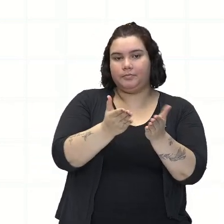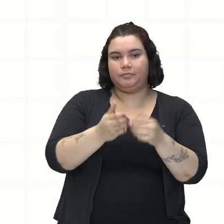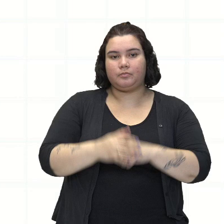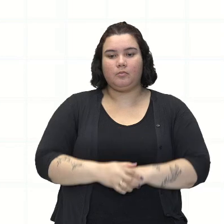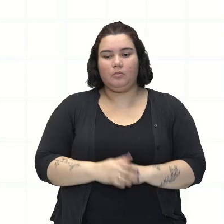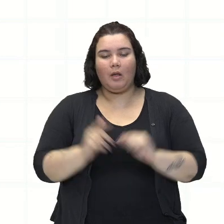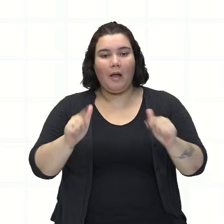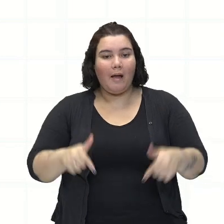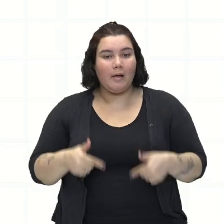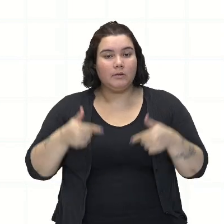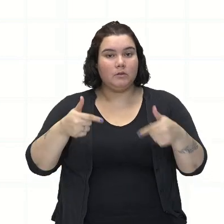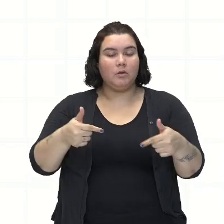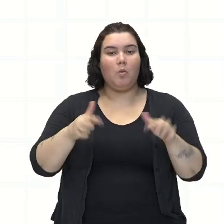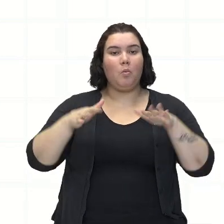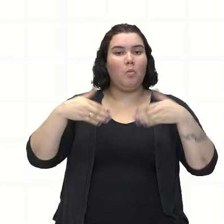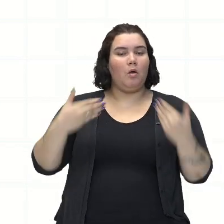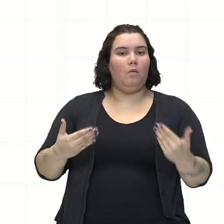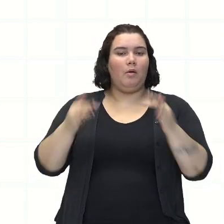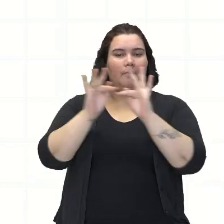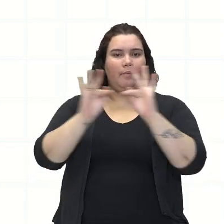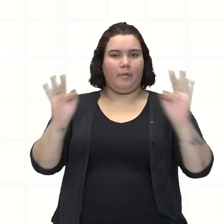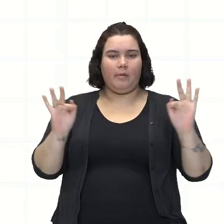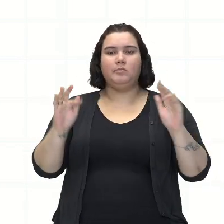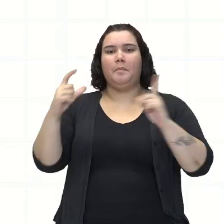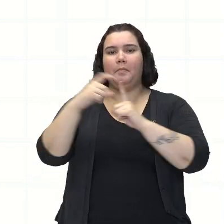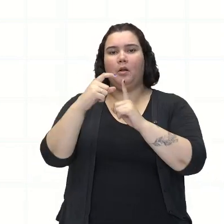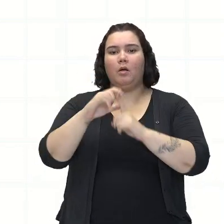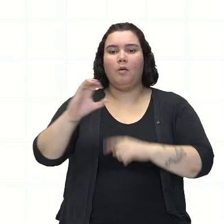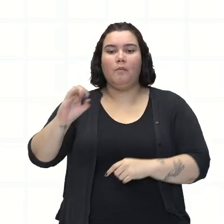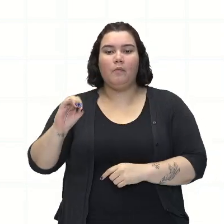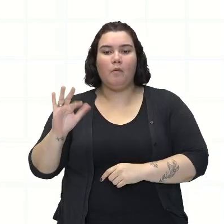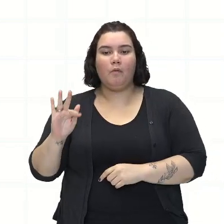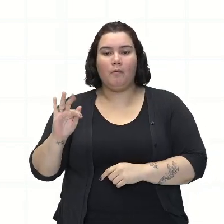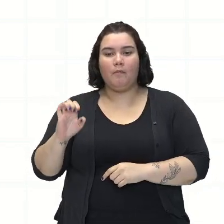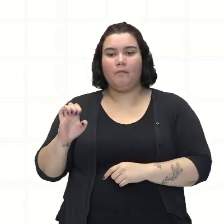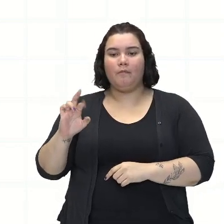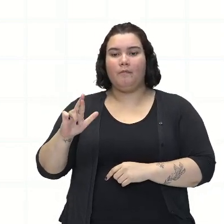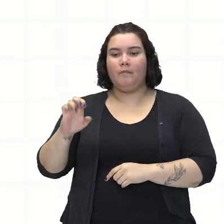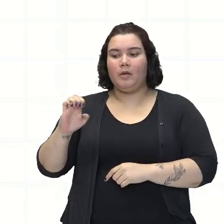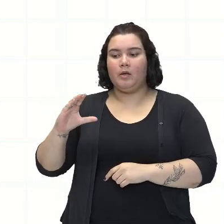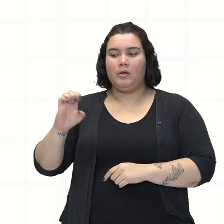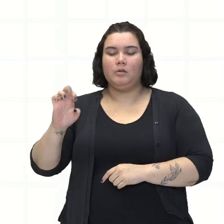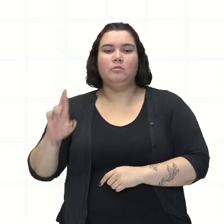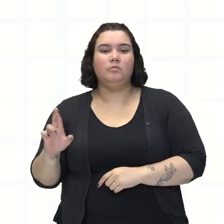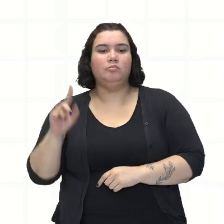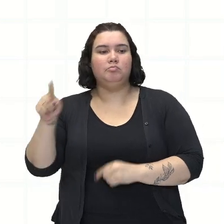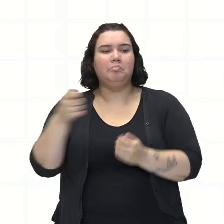de oferecer. O que ela oferece diretamente?